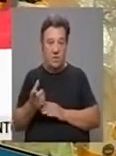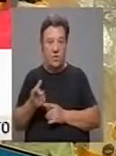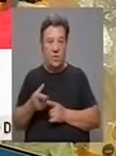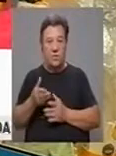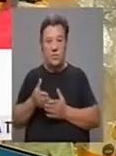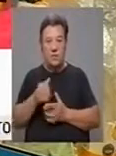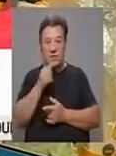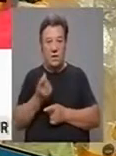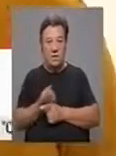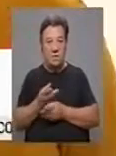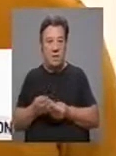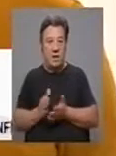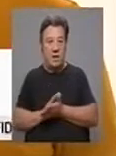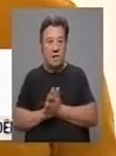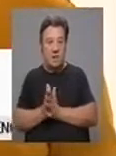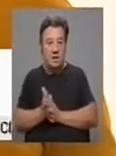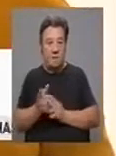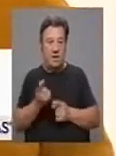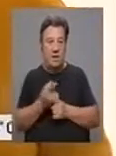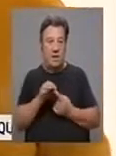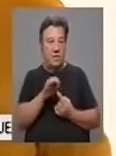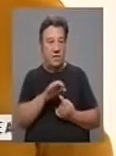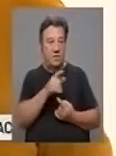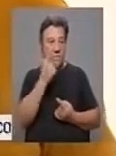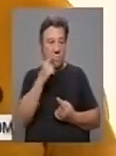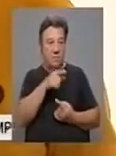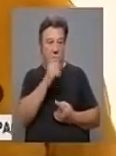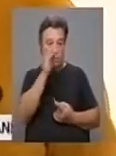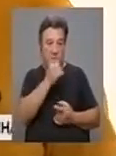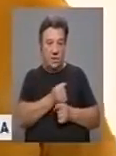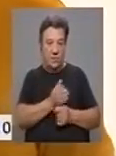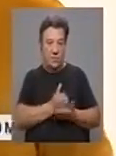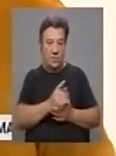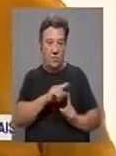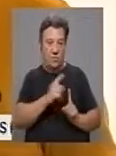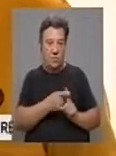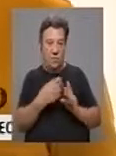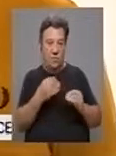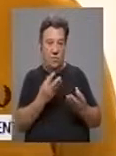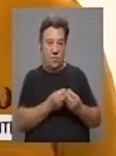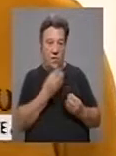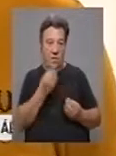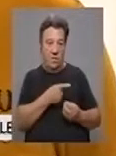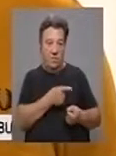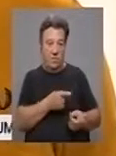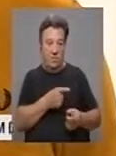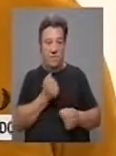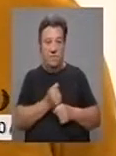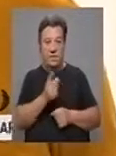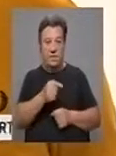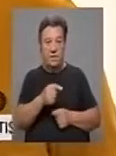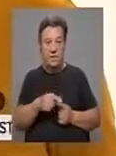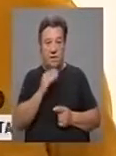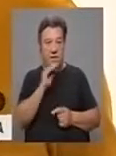recicláveis. É lançado um conjunto de pistas para os professores depois trabalharem no decorrer do ano letivo com os alunos. Fazem também o